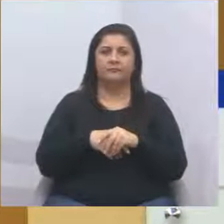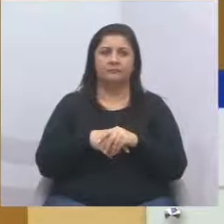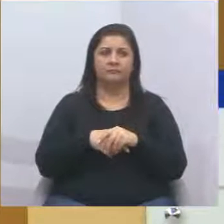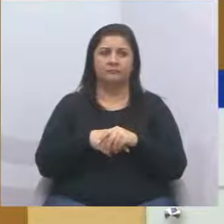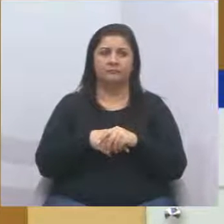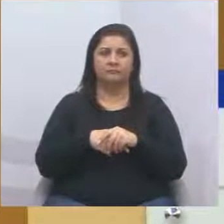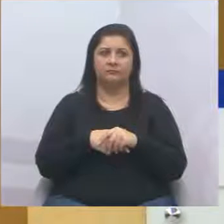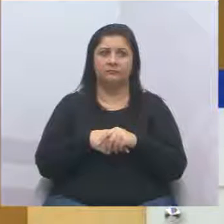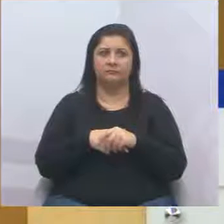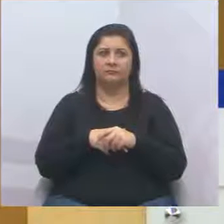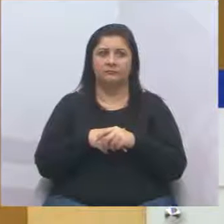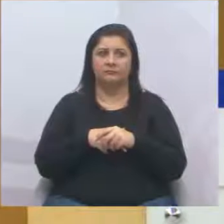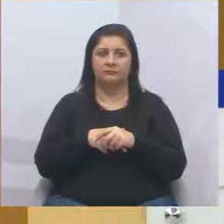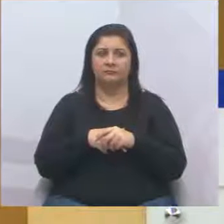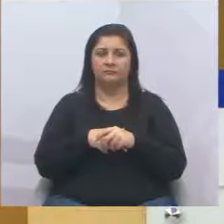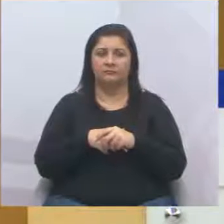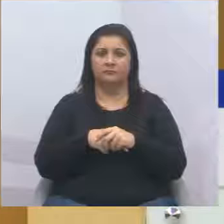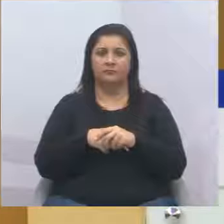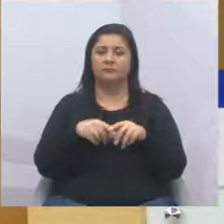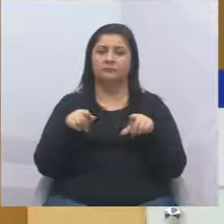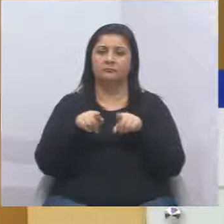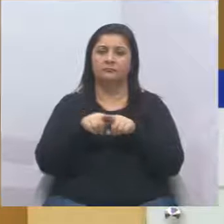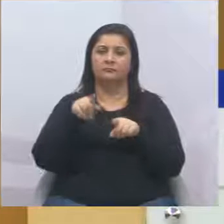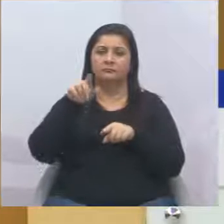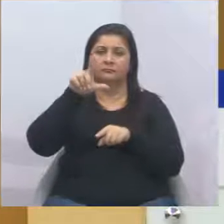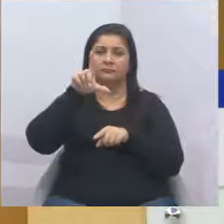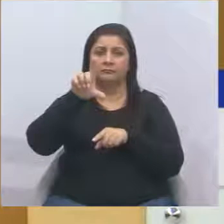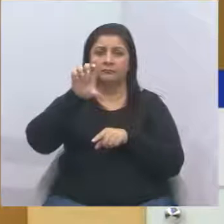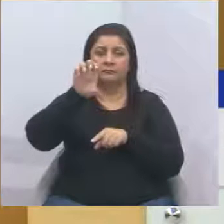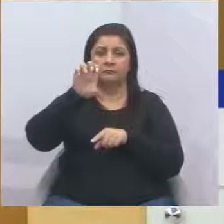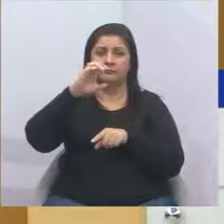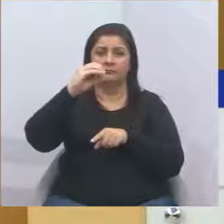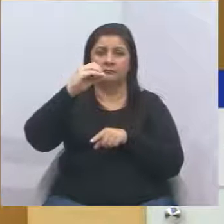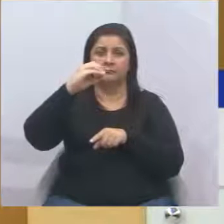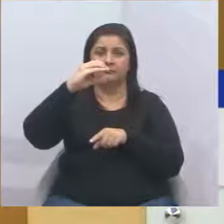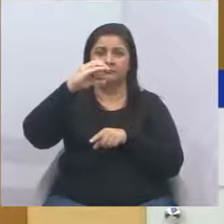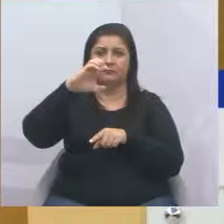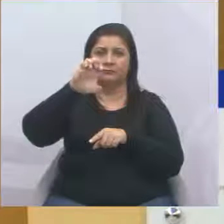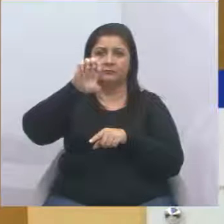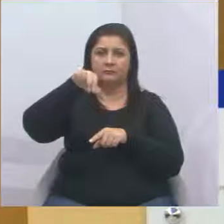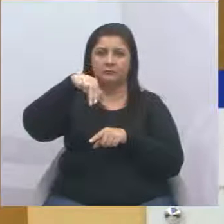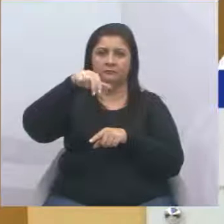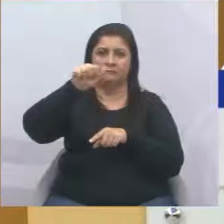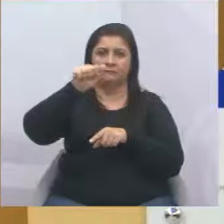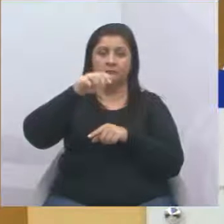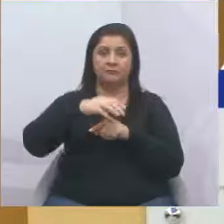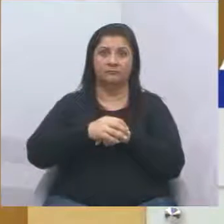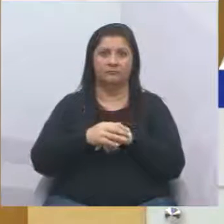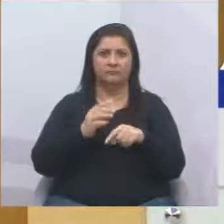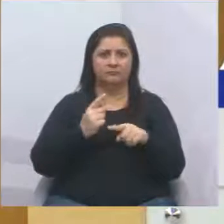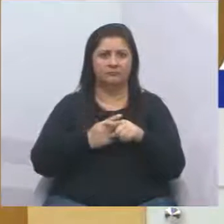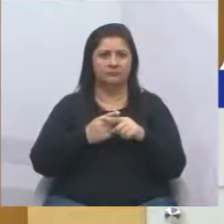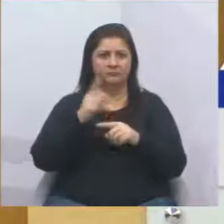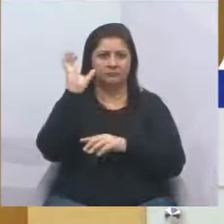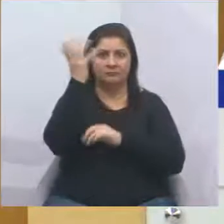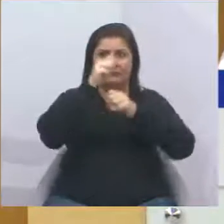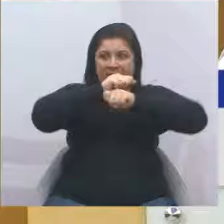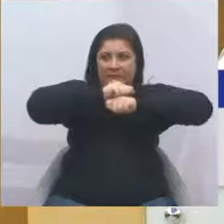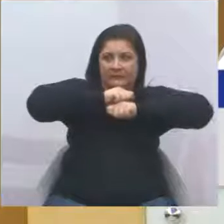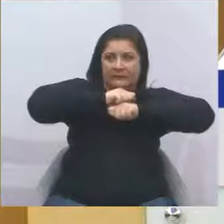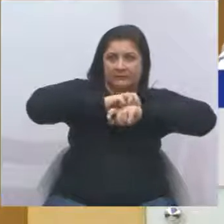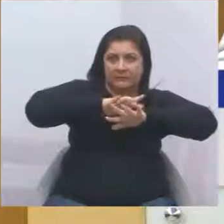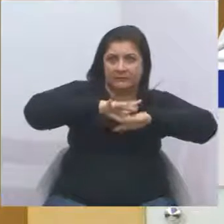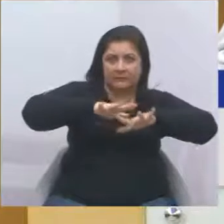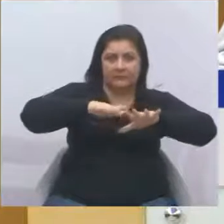beija-flor, no caso. E a leucena, pela sua alta capacidade de domínio, né, em relação às